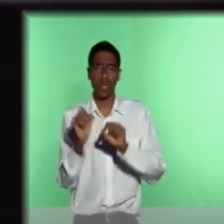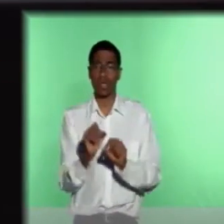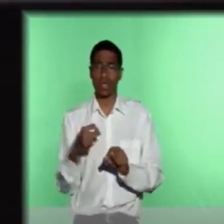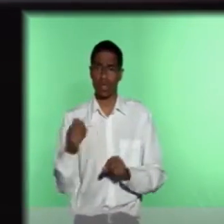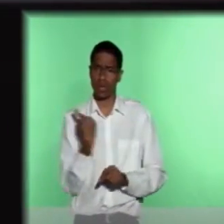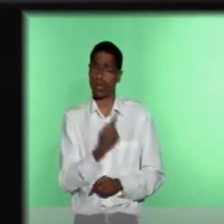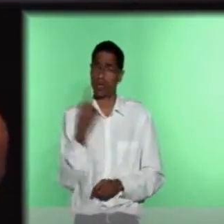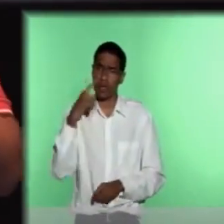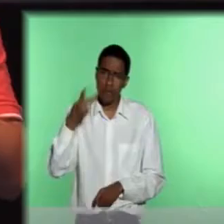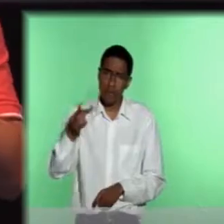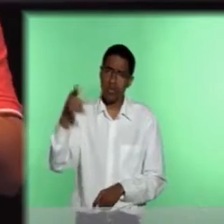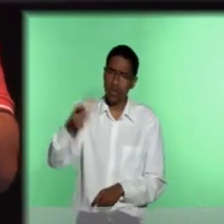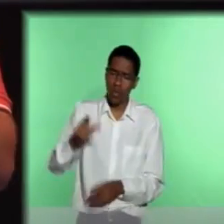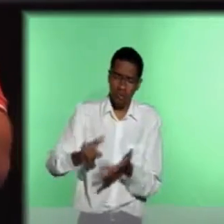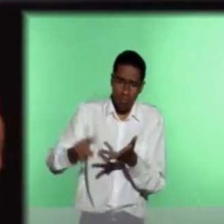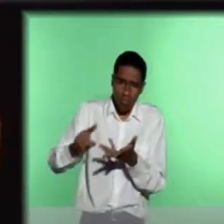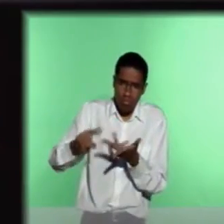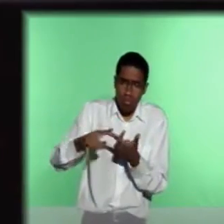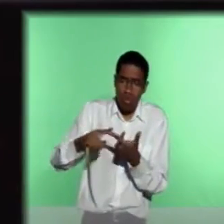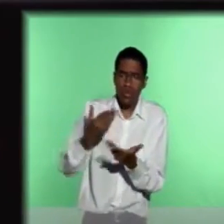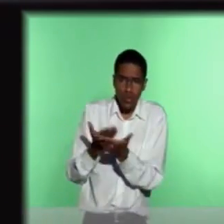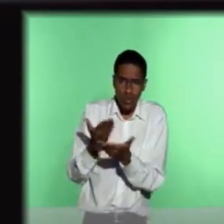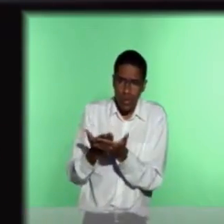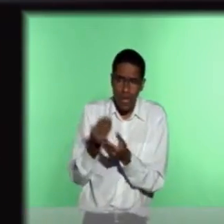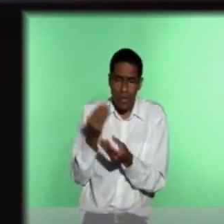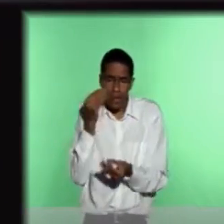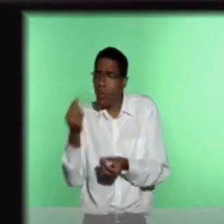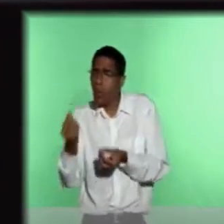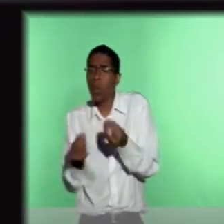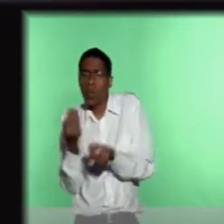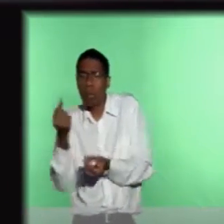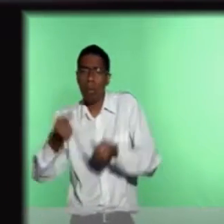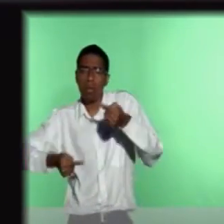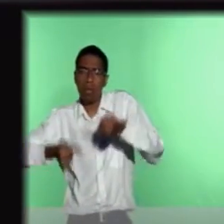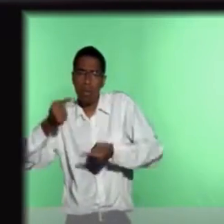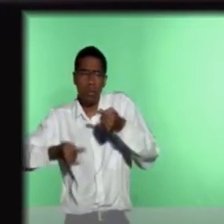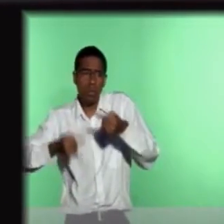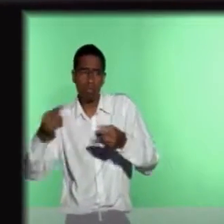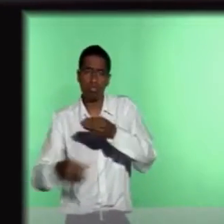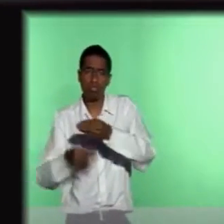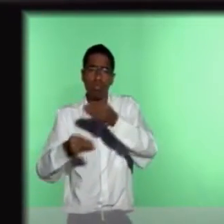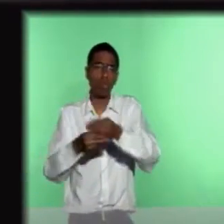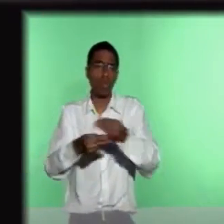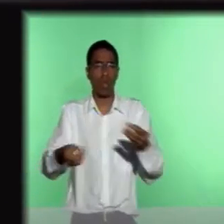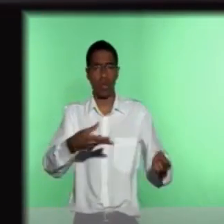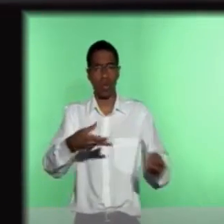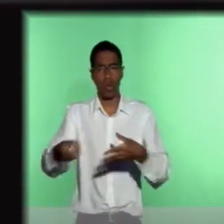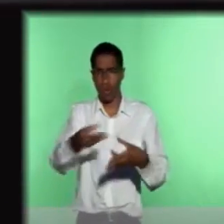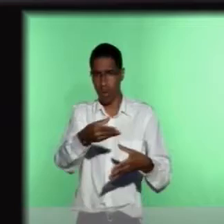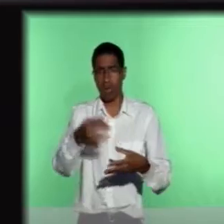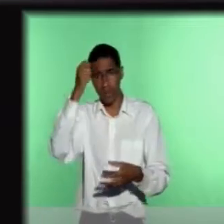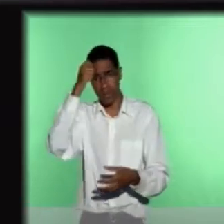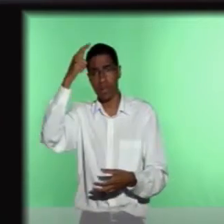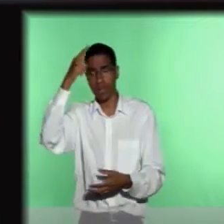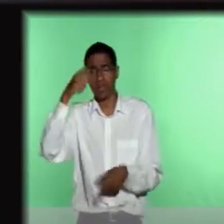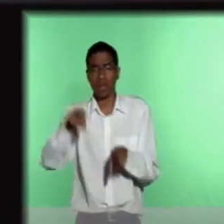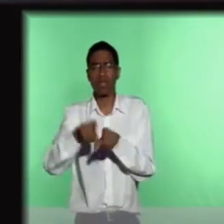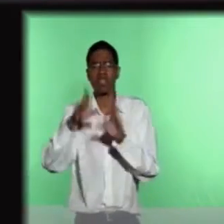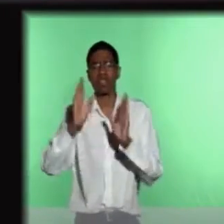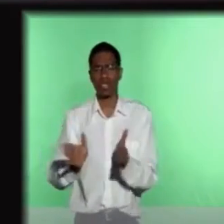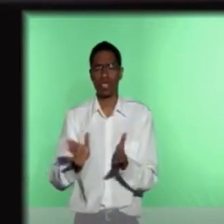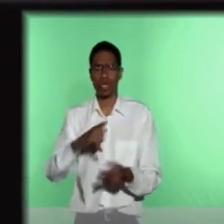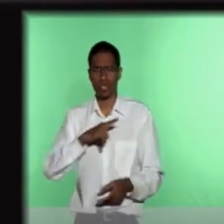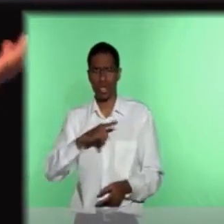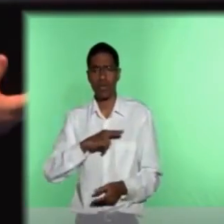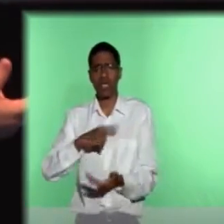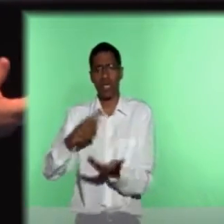ser revistos e precisam, essencialmente, ser debatidos com as redes públicas. Por exemplo, eu estive com vários secretários municipais aqui que